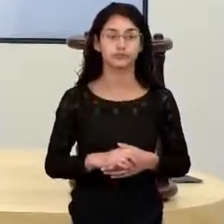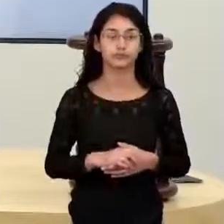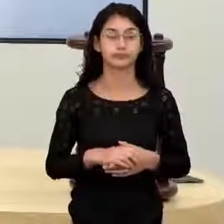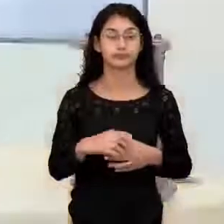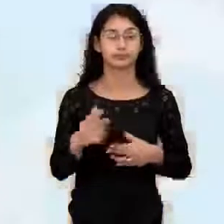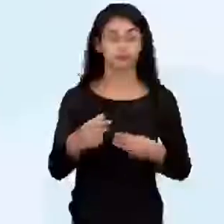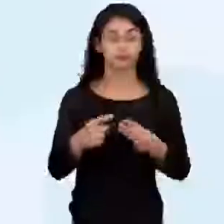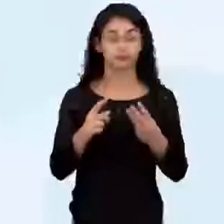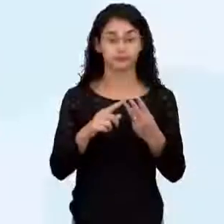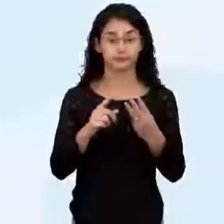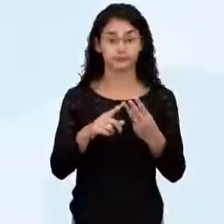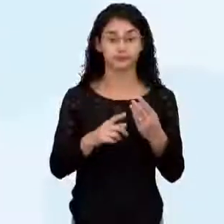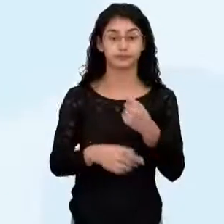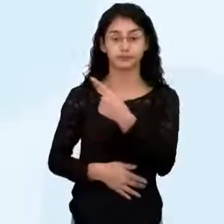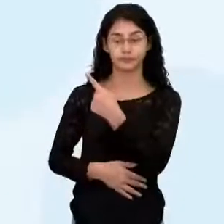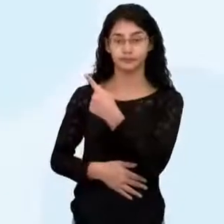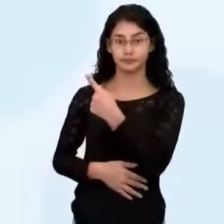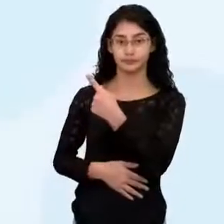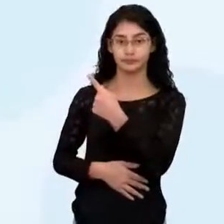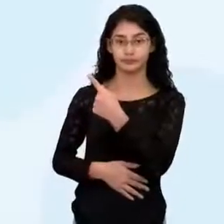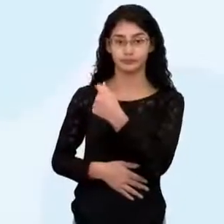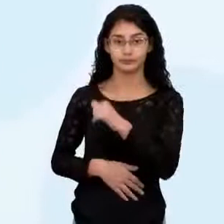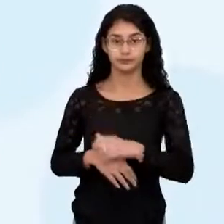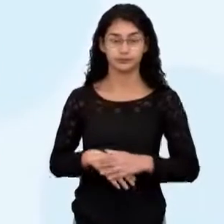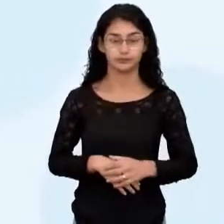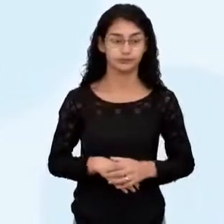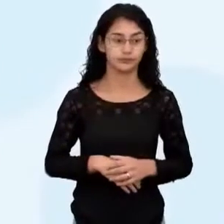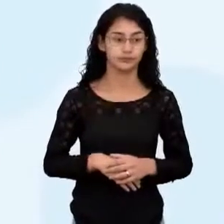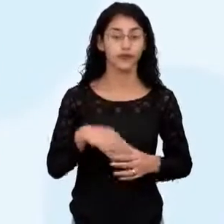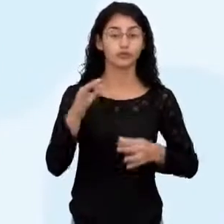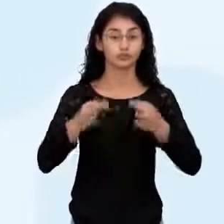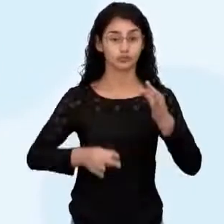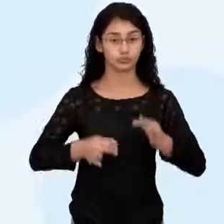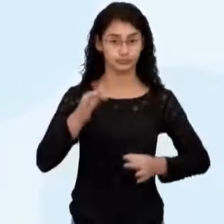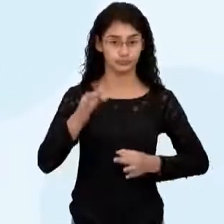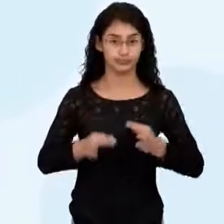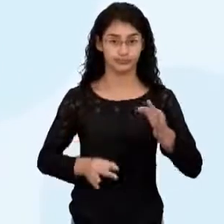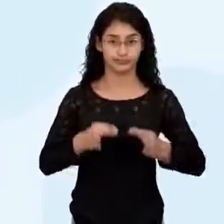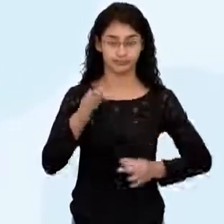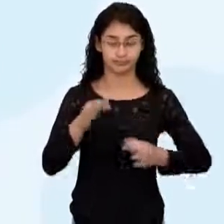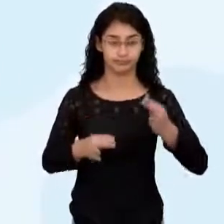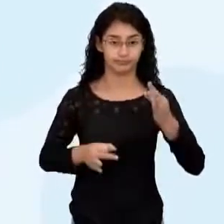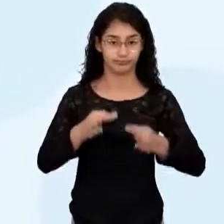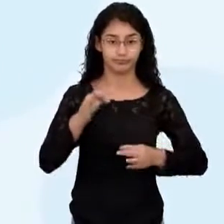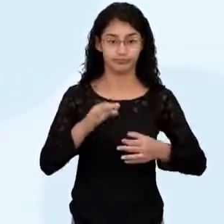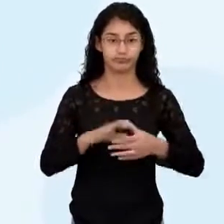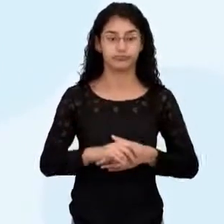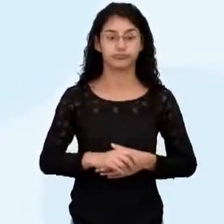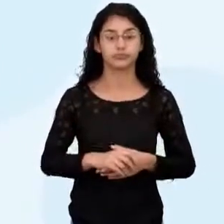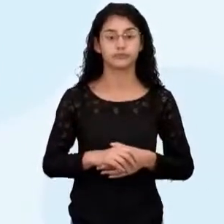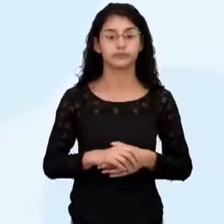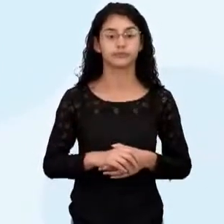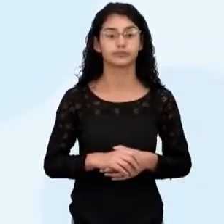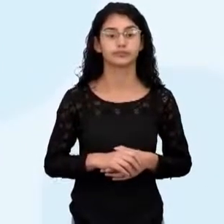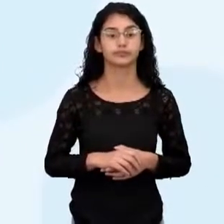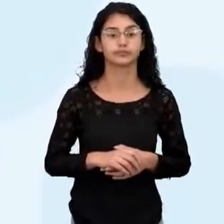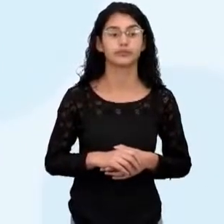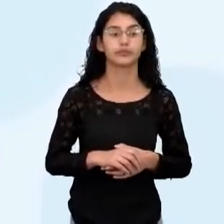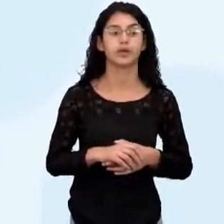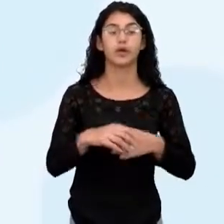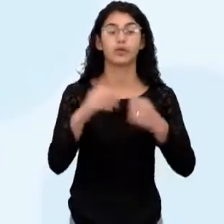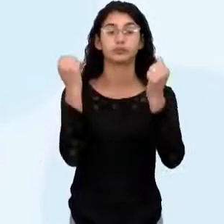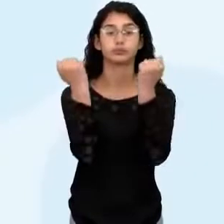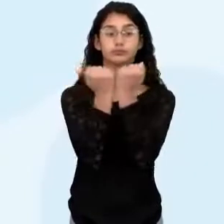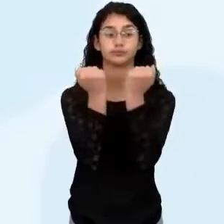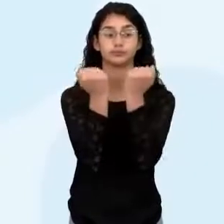terceiro aqui, ó. Dá uma olhadinha na tela. Poder Judiciário, que é o terceiro poder. Ele defende o